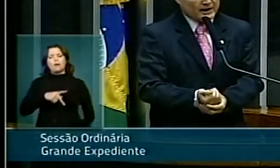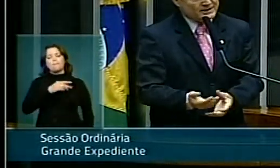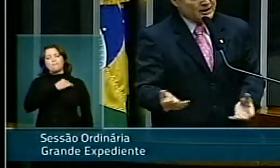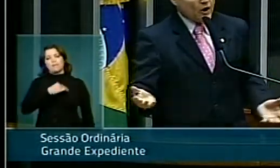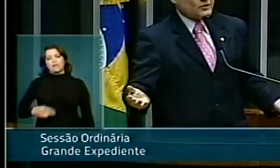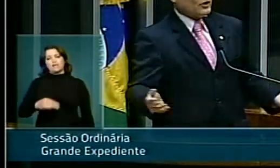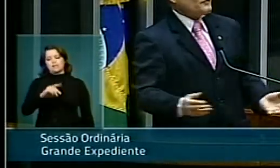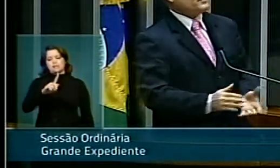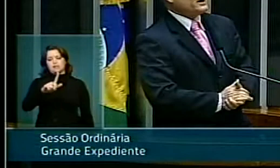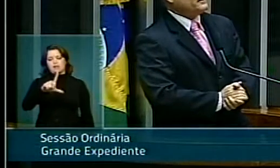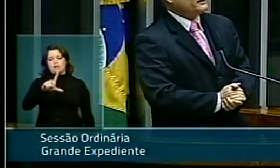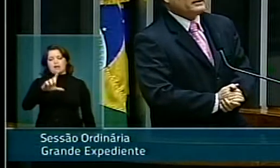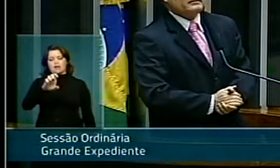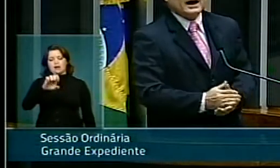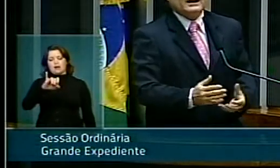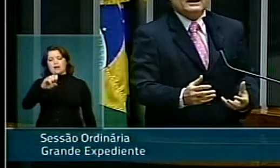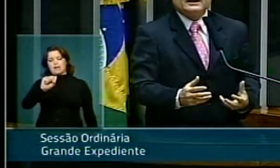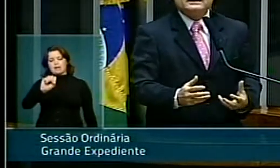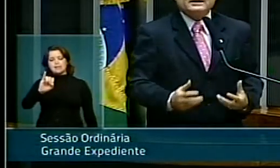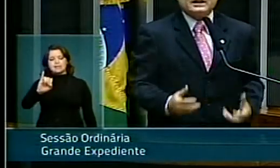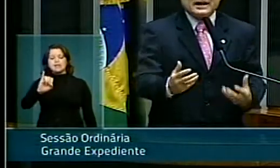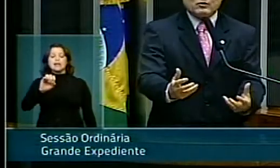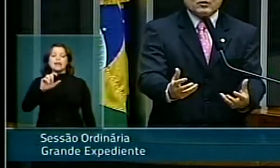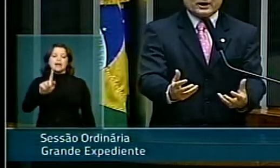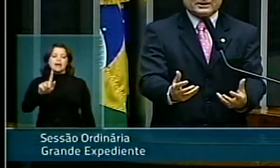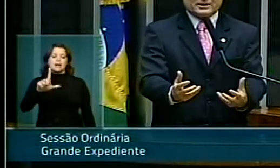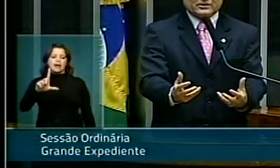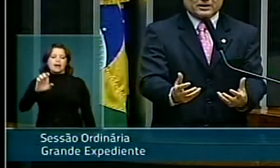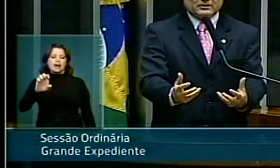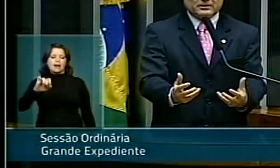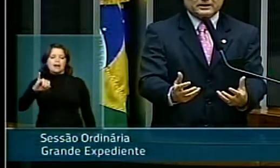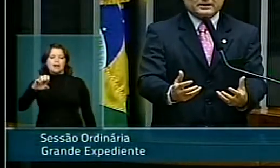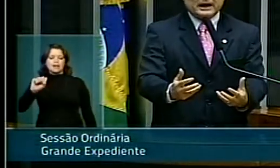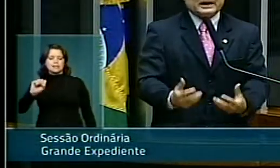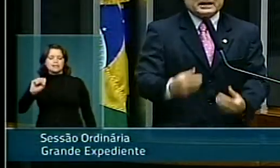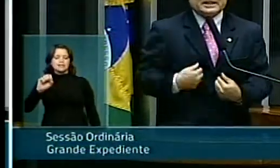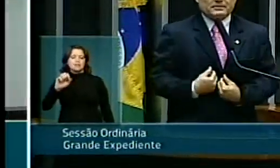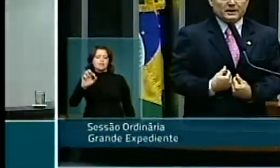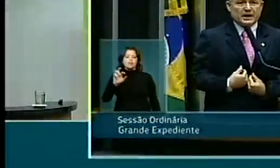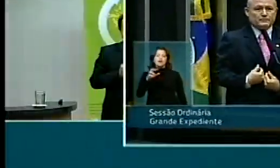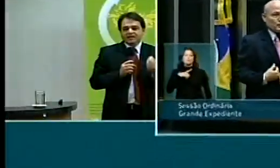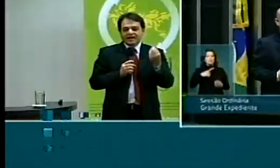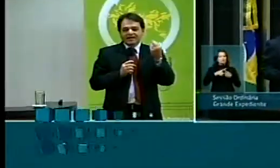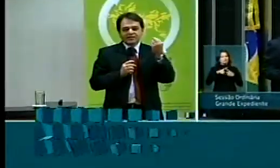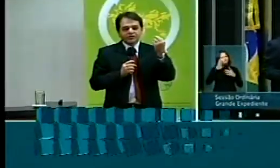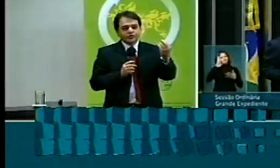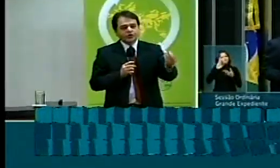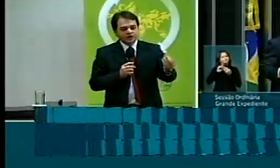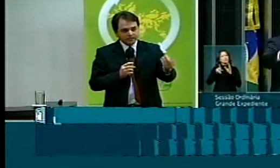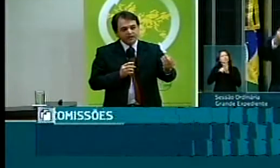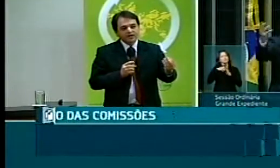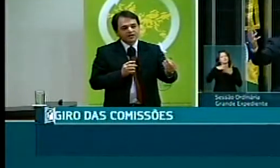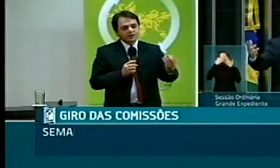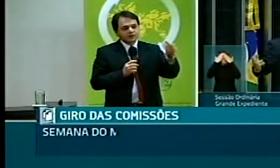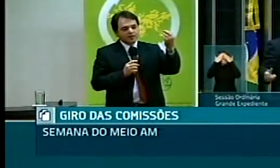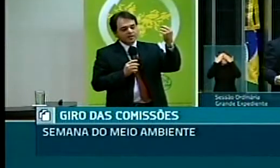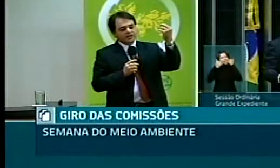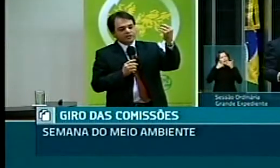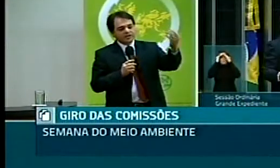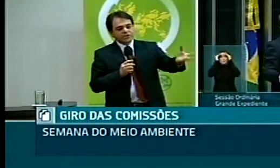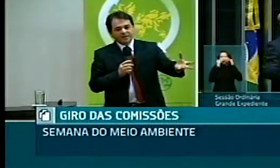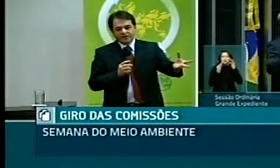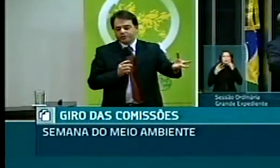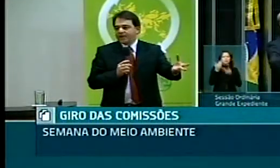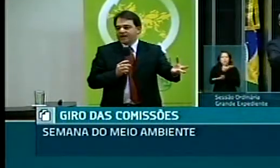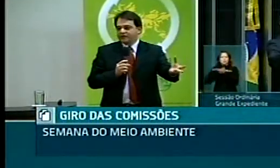Hoffman para se entender com o Congresso Nacional. Ela tem sensibilidade política, tem respeitabilidade